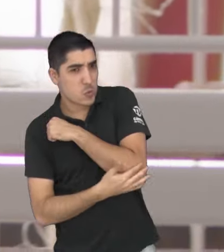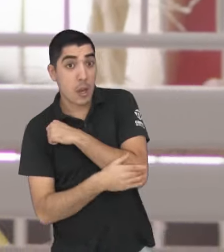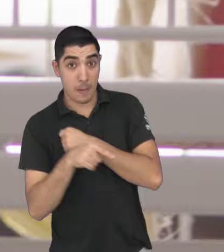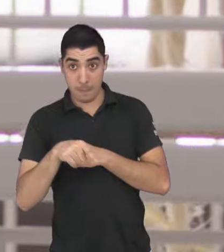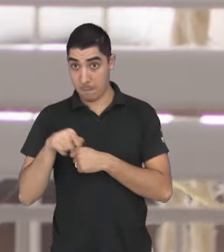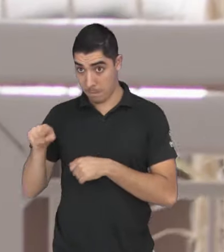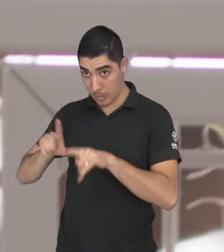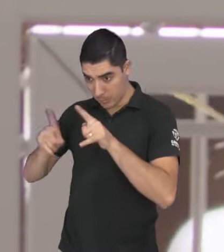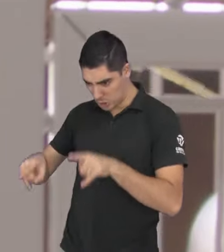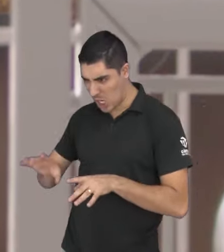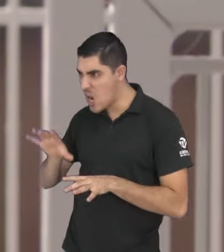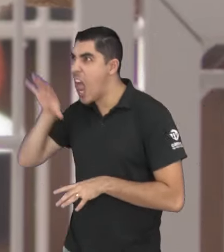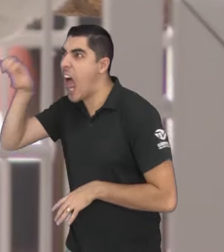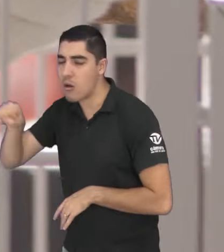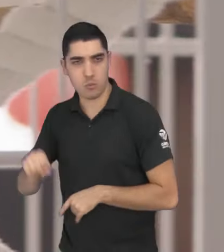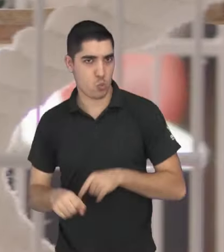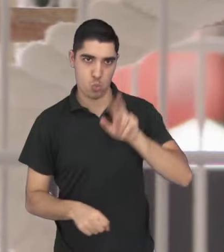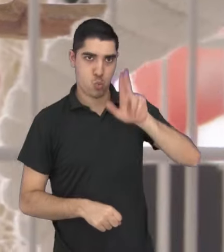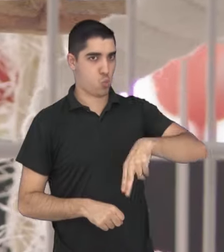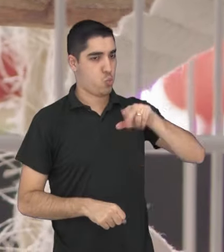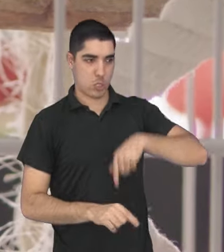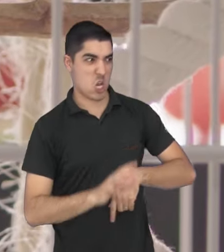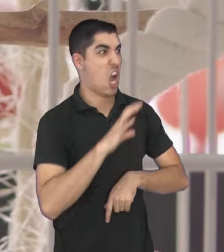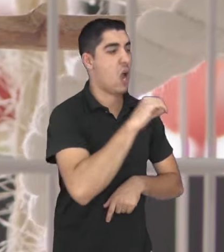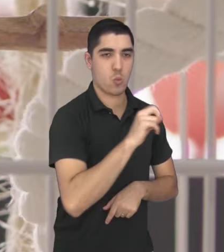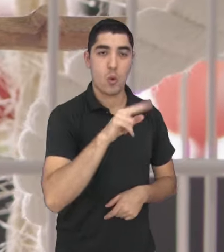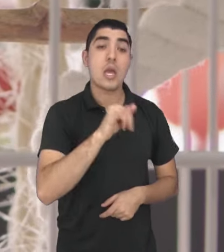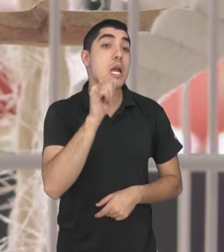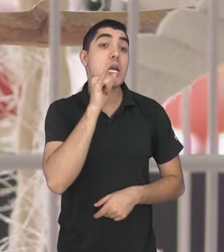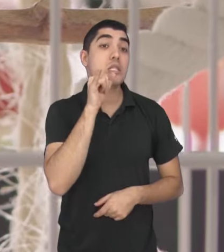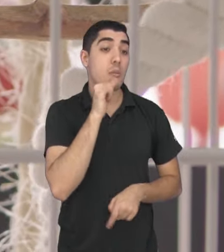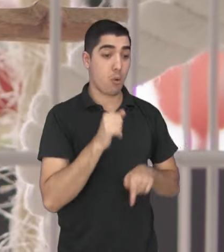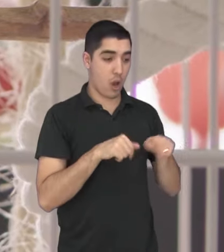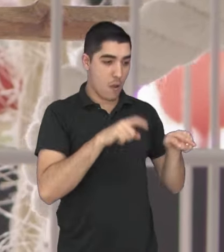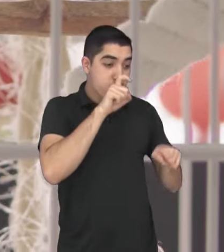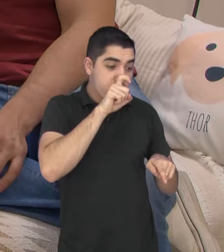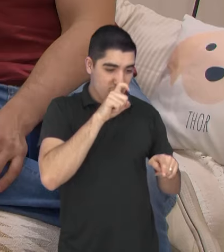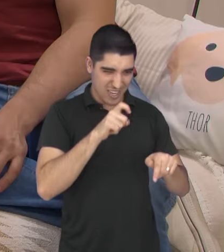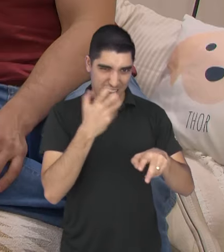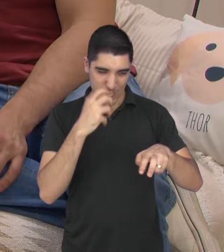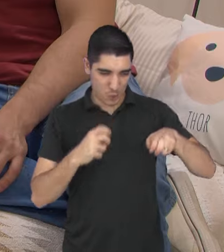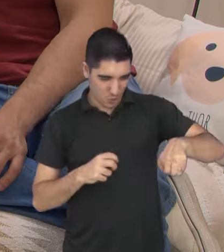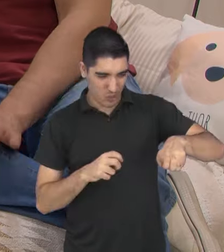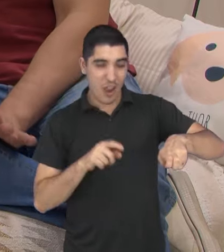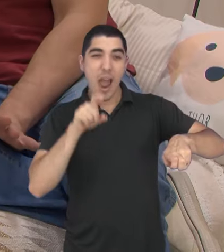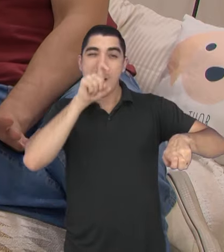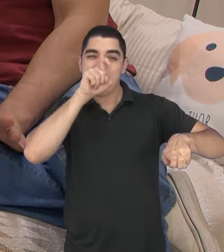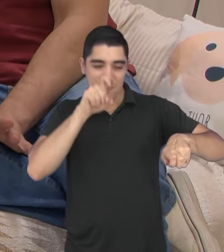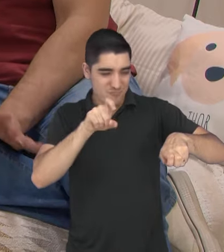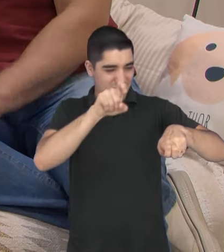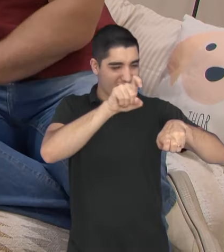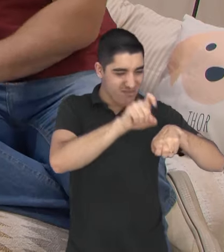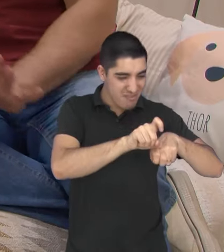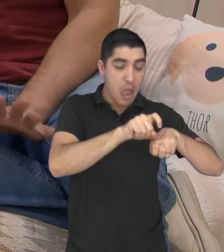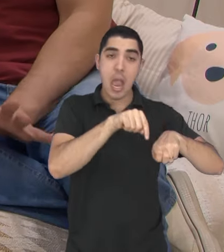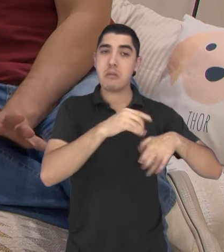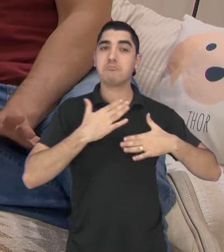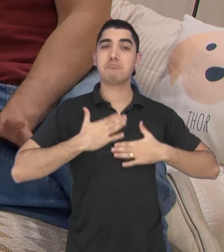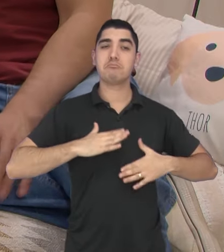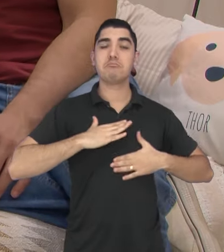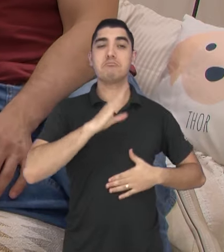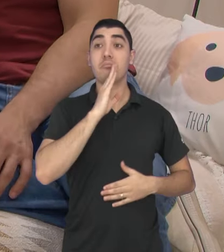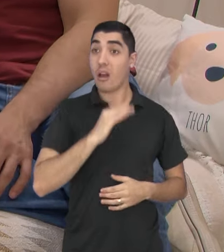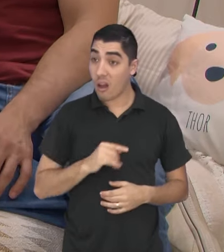Não, nunca atacou. Inclusive, se eu pegar ela e colocar em cima dele, ele fica tranquilo. Tranquilamente, mas porque já é da personalidade dele ser